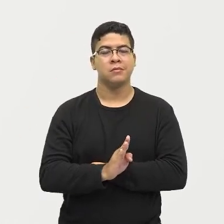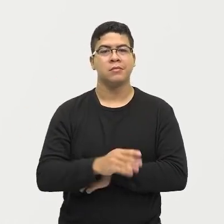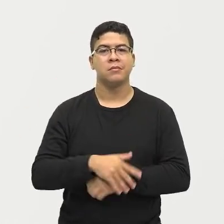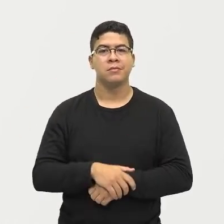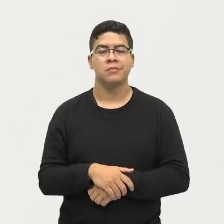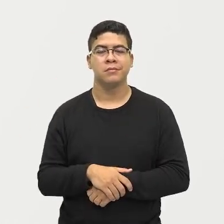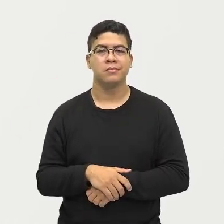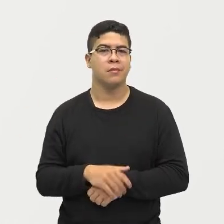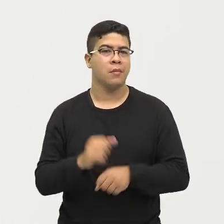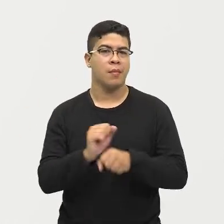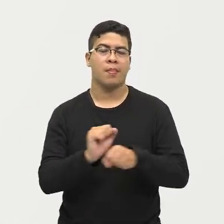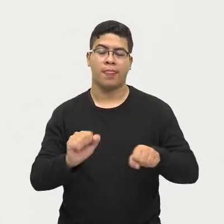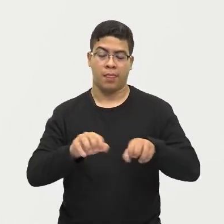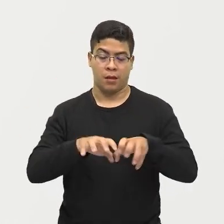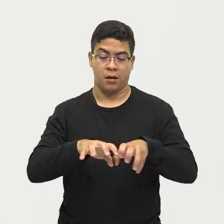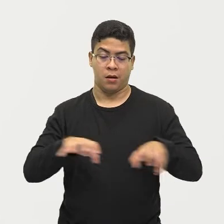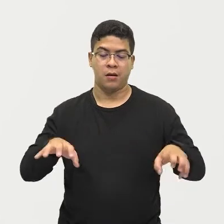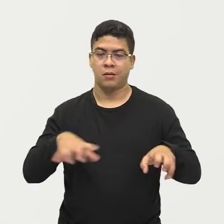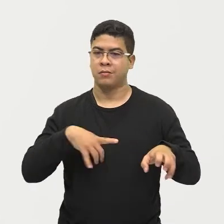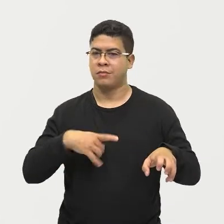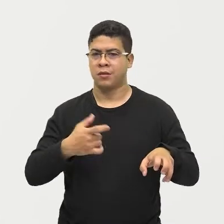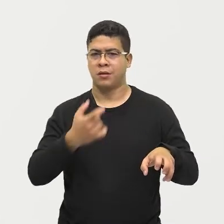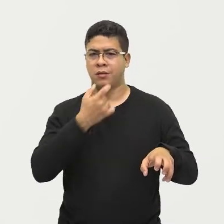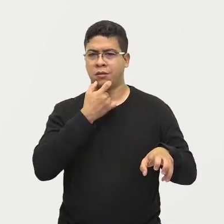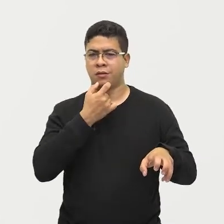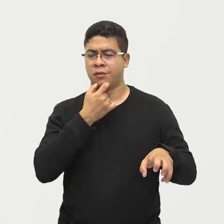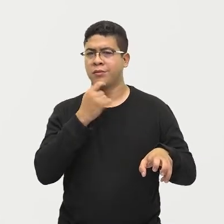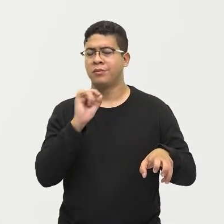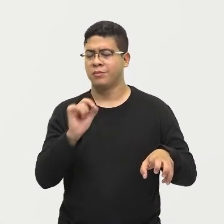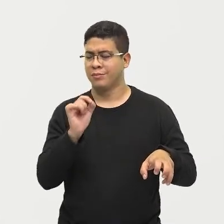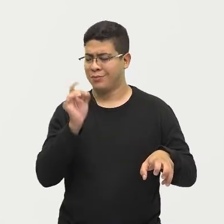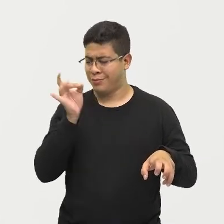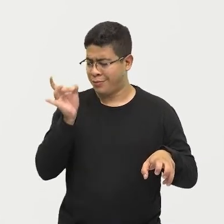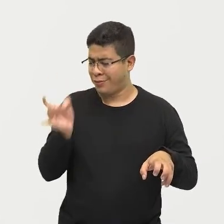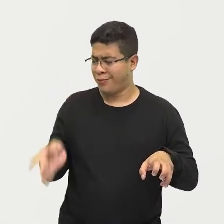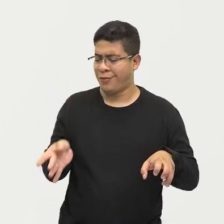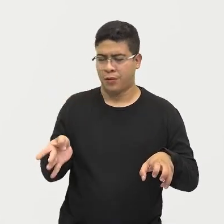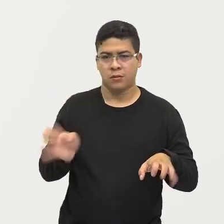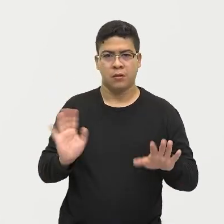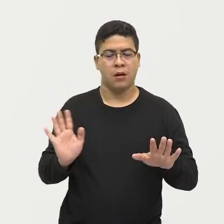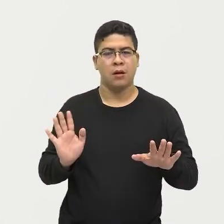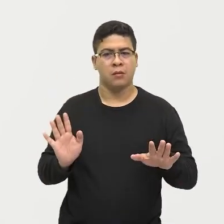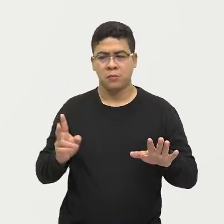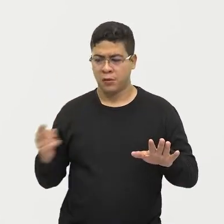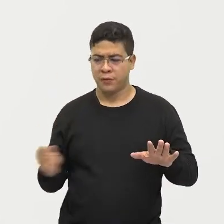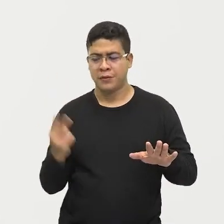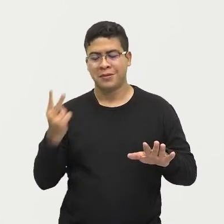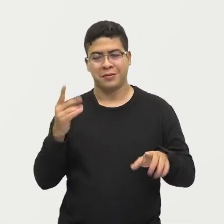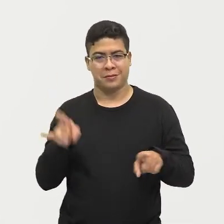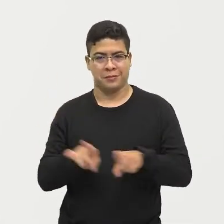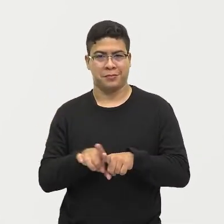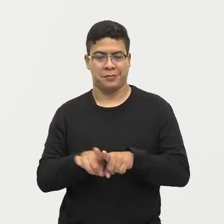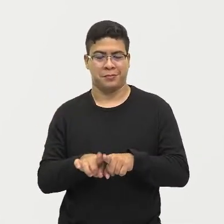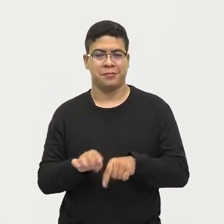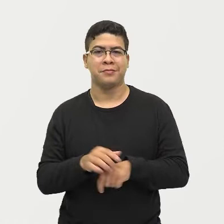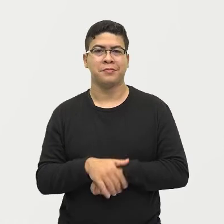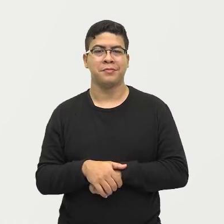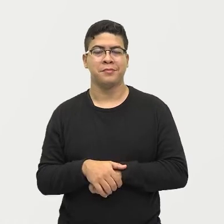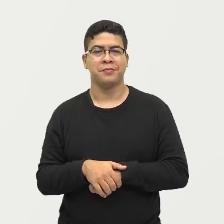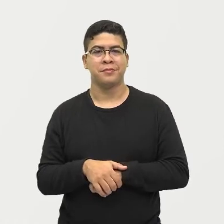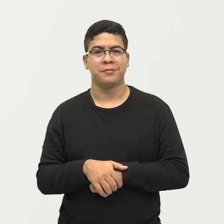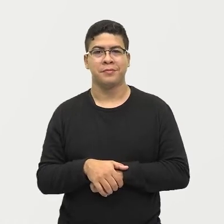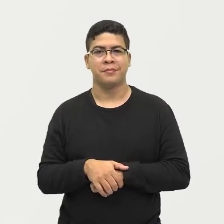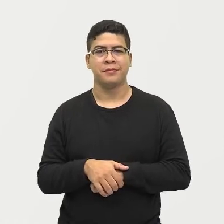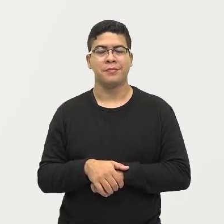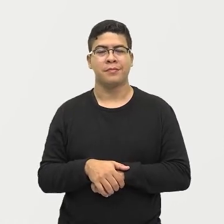rompimento não queria dizer que era um total abandono, né? Ele valorizava também. E liberdade formal,